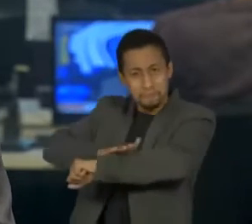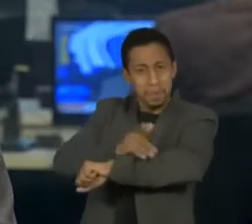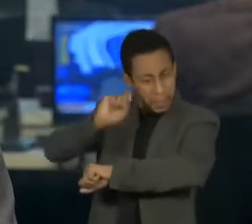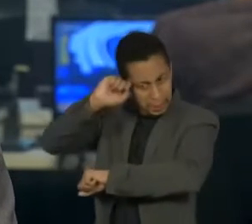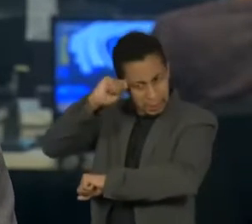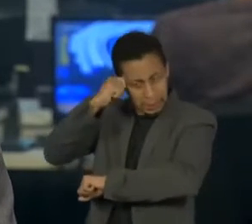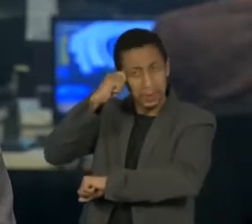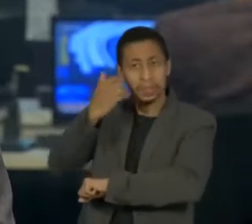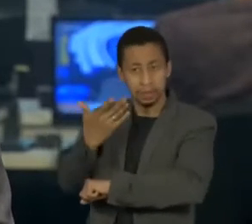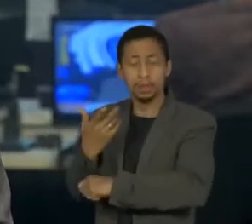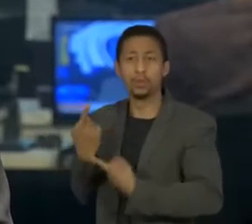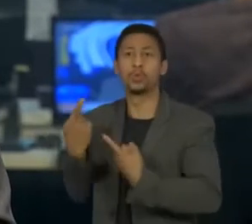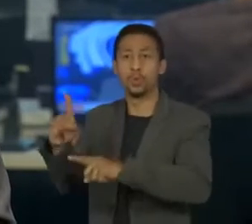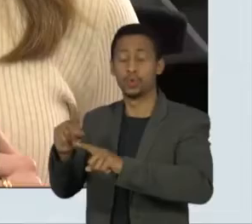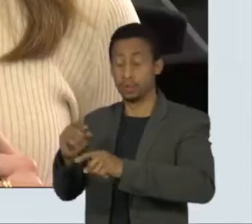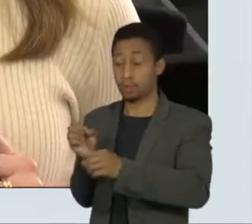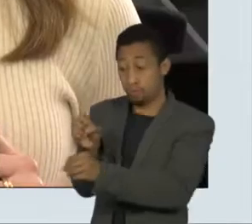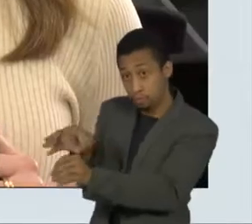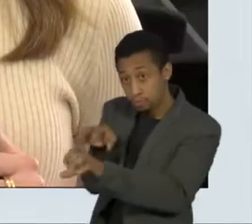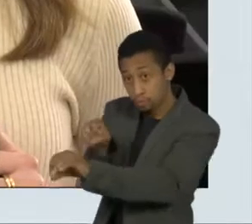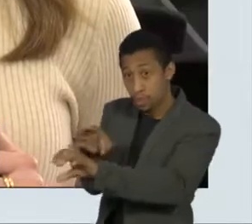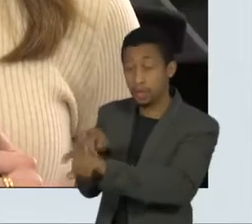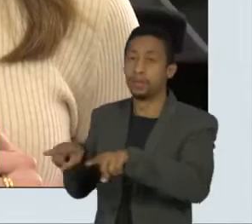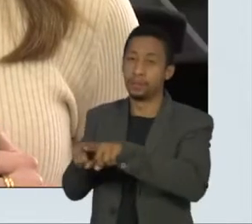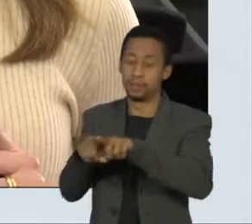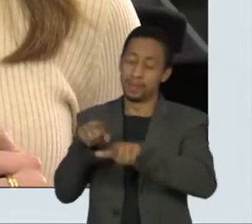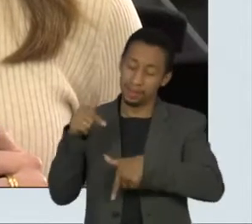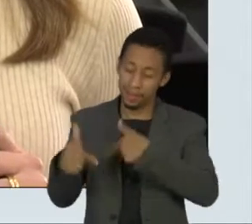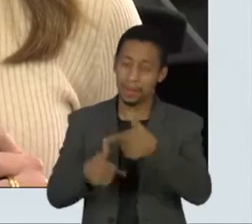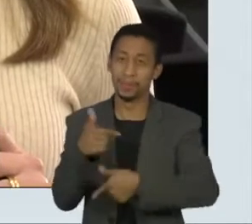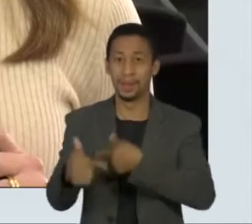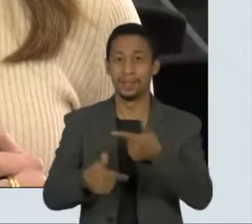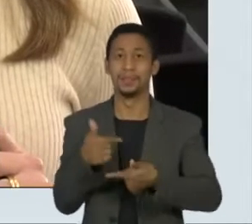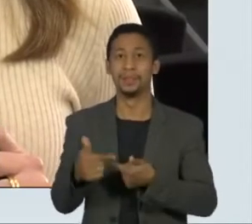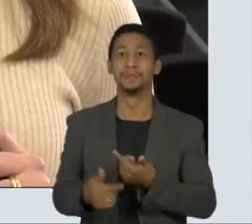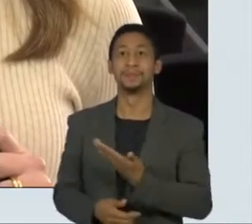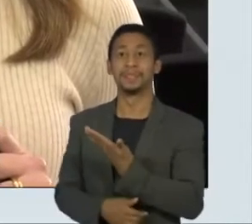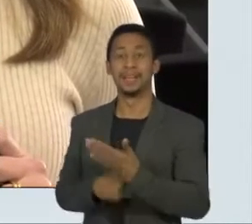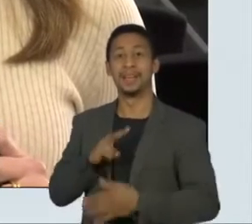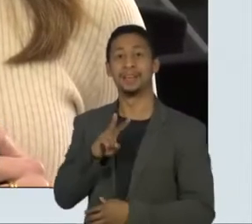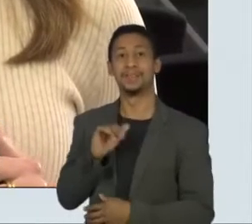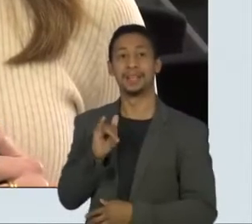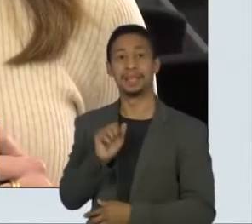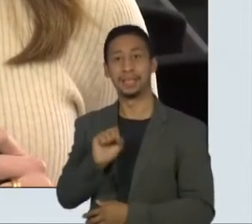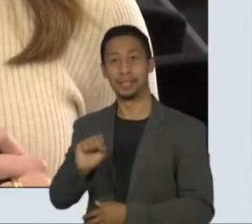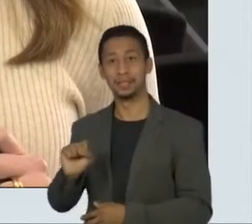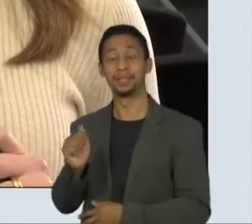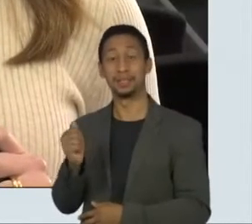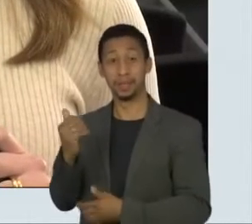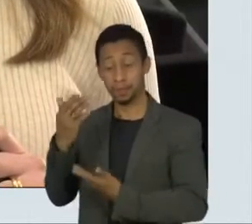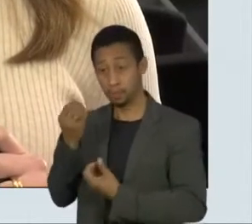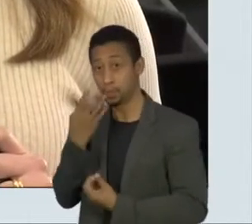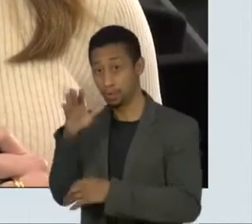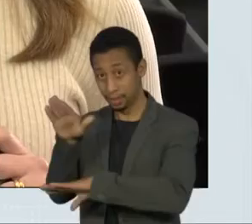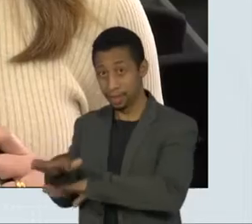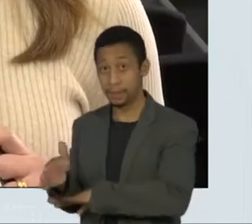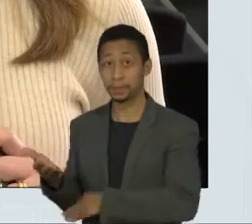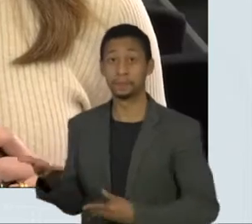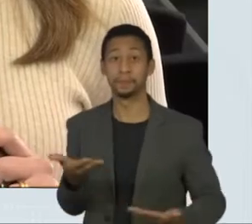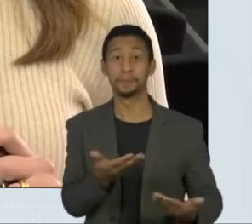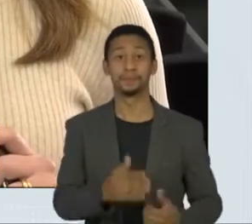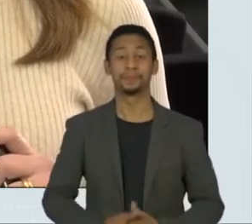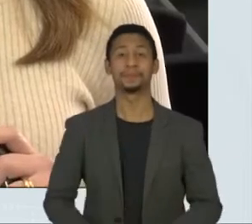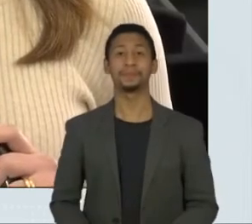da educação e do trabalho. A repórter Vanessa Lorenzini tem os detalhes ao vivo para a gente. Boa tarde, Vanessa.